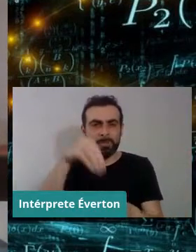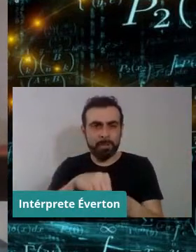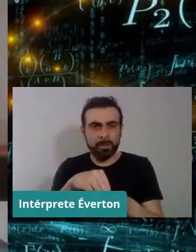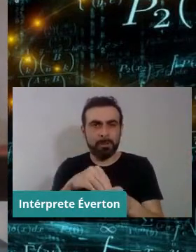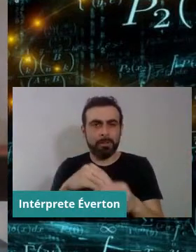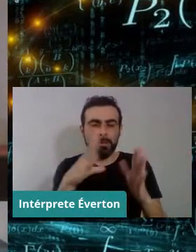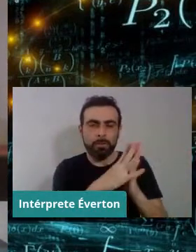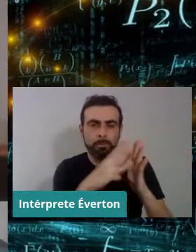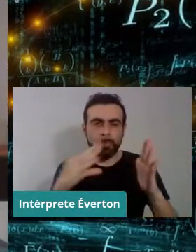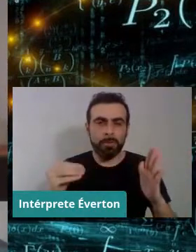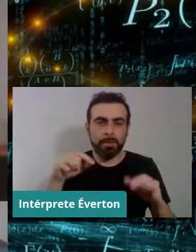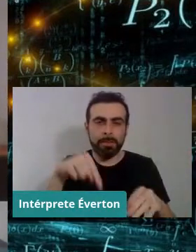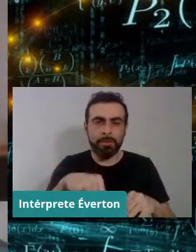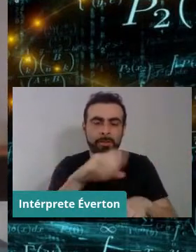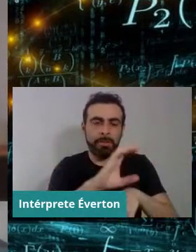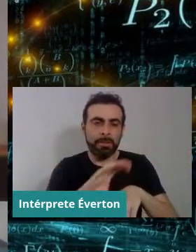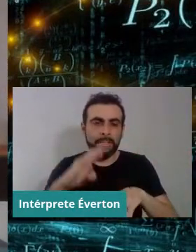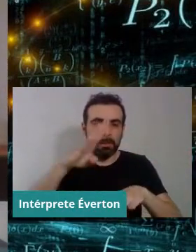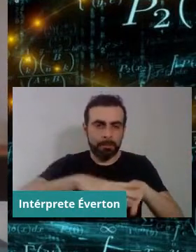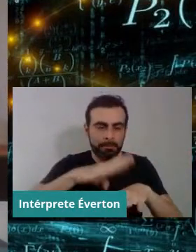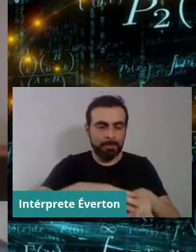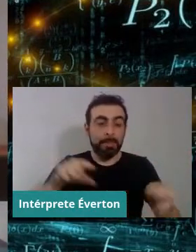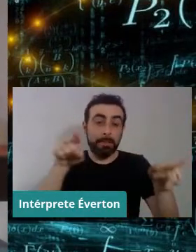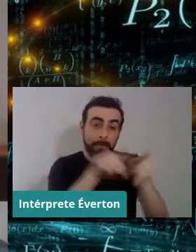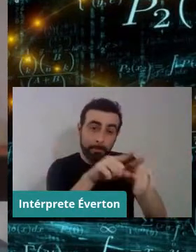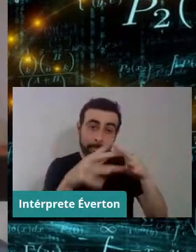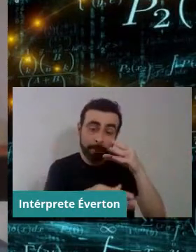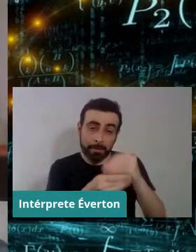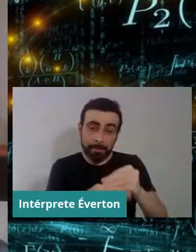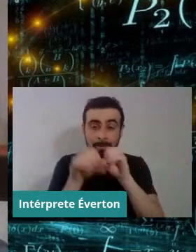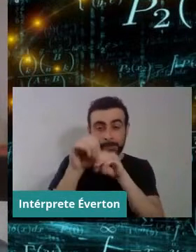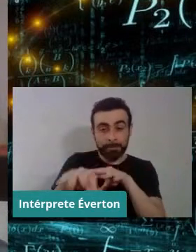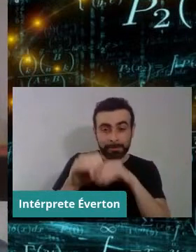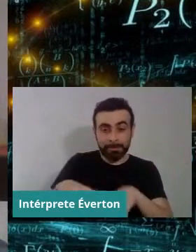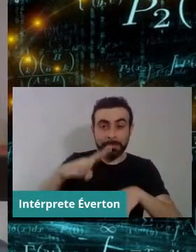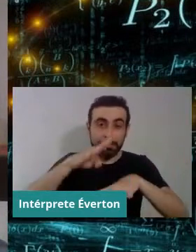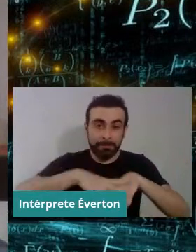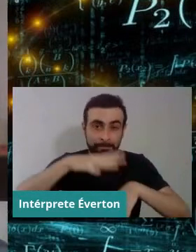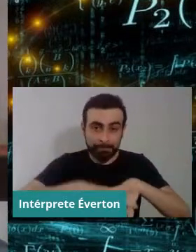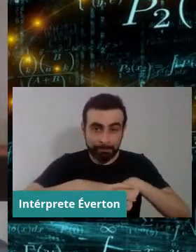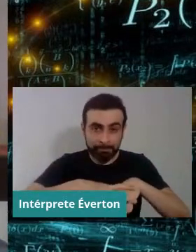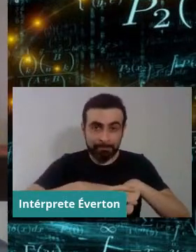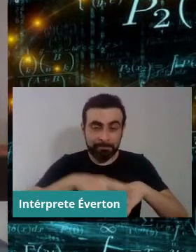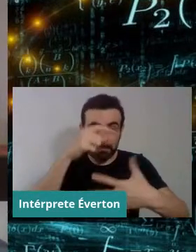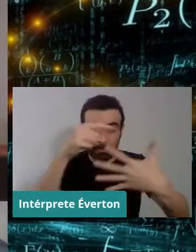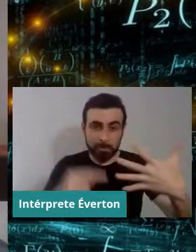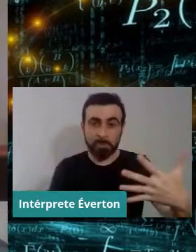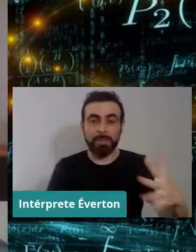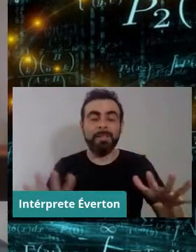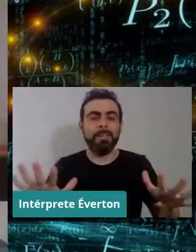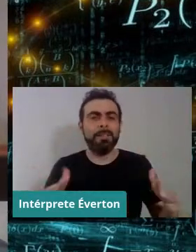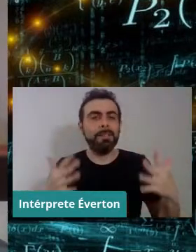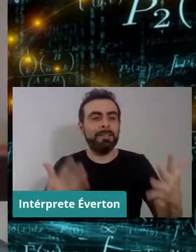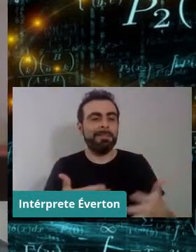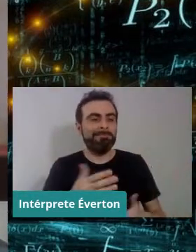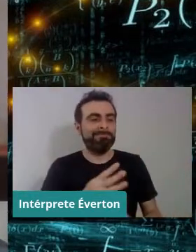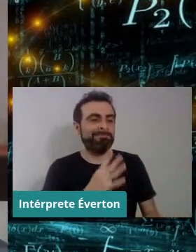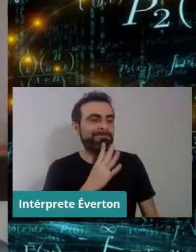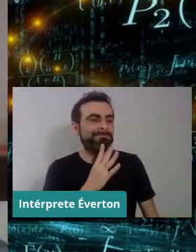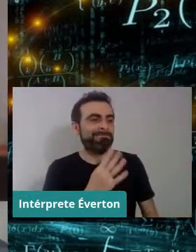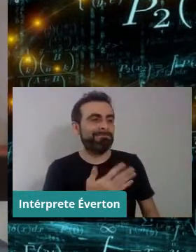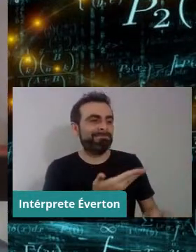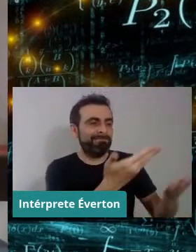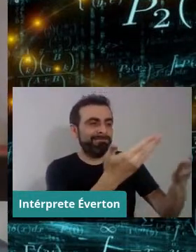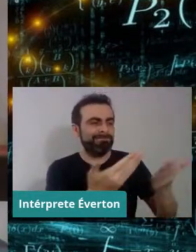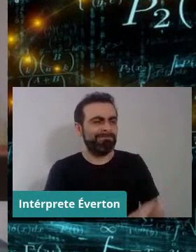modelagem, matemática e educação matemática. E é com grande satisfação que passo a palavra ao